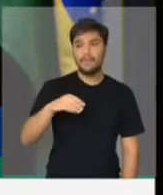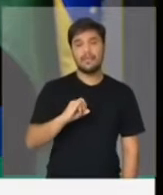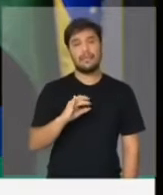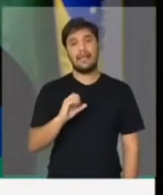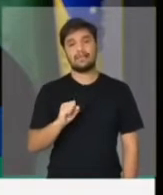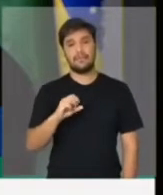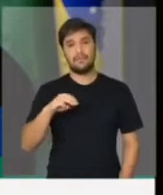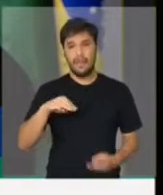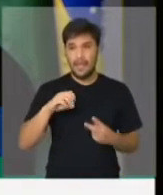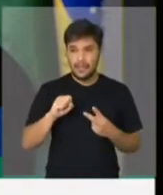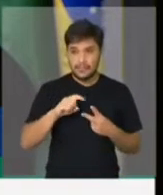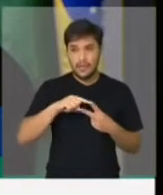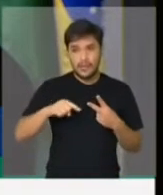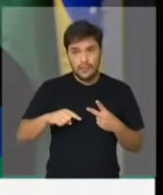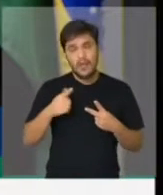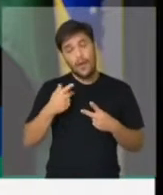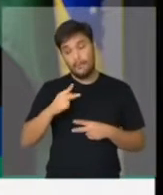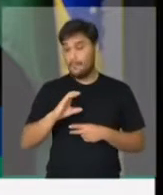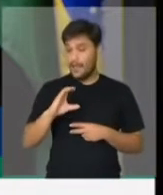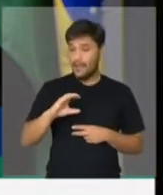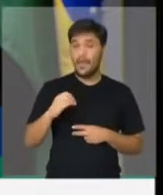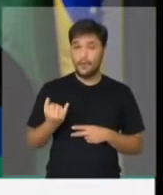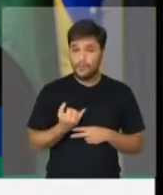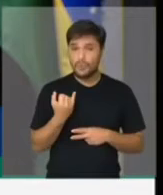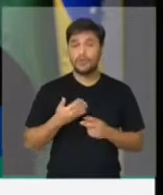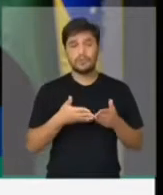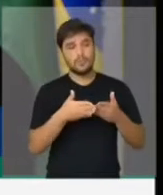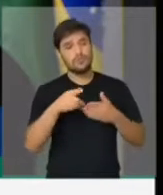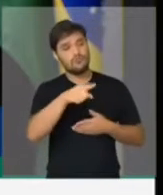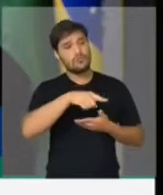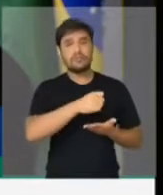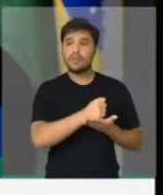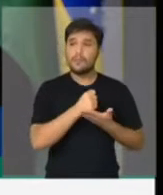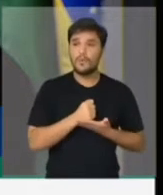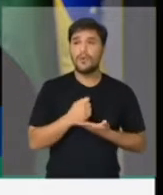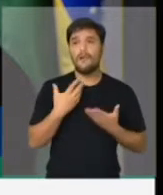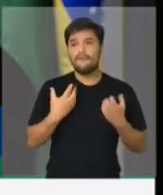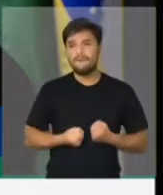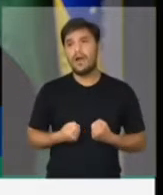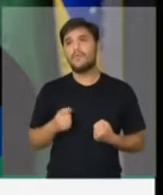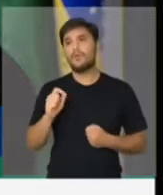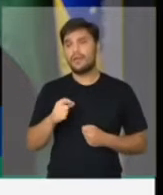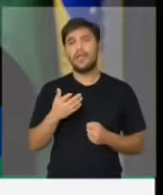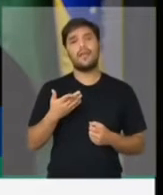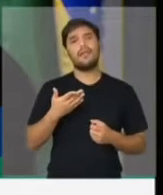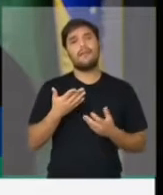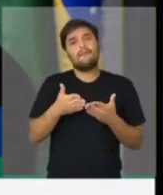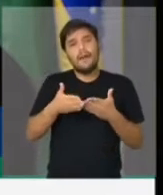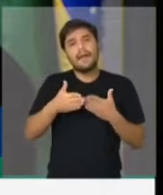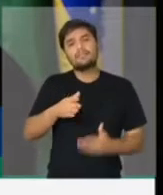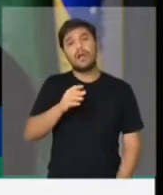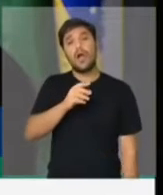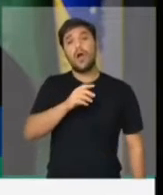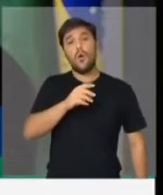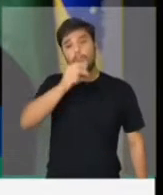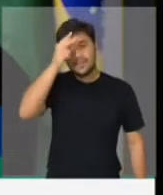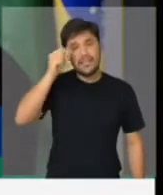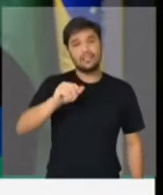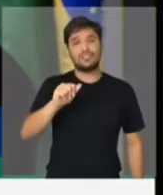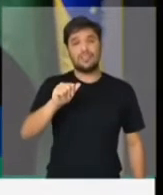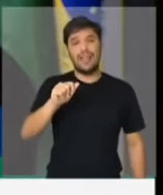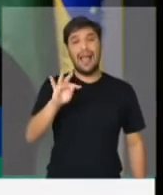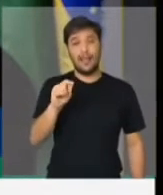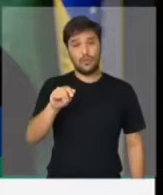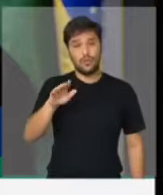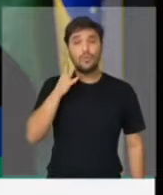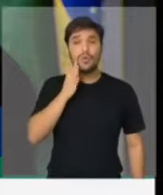essa PEC é importante, quero contar com a ajuda de todos para que possa tramitar, faço um apelo ao nosso presidente Arthur Lira e a